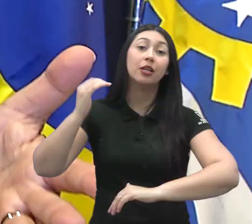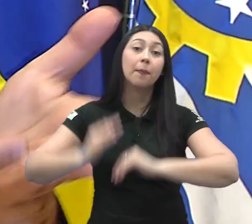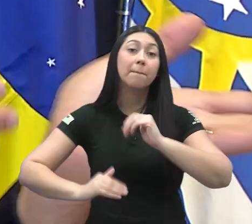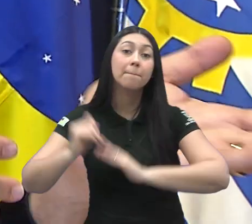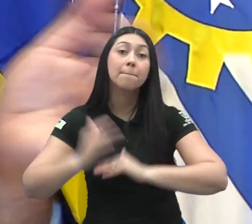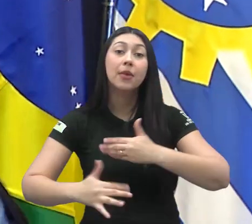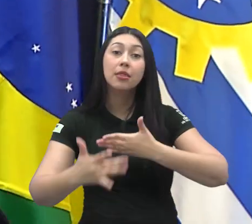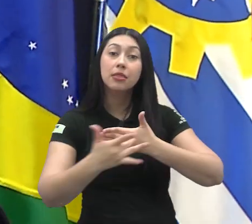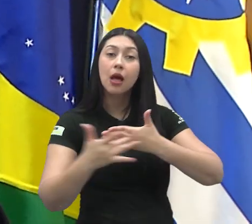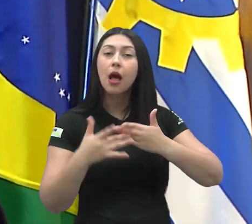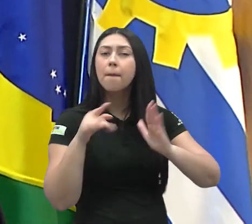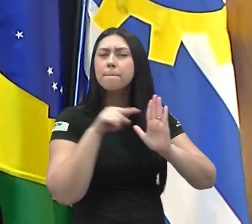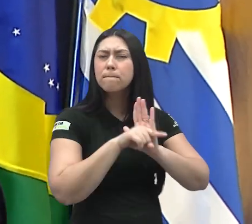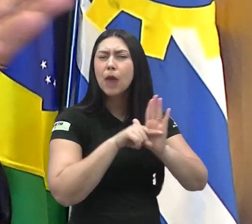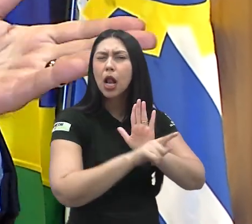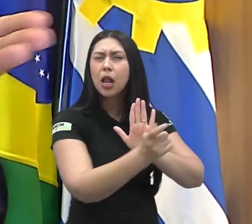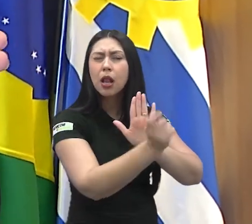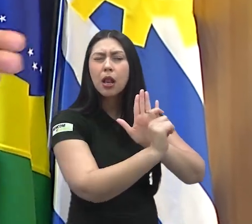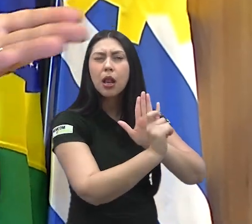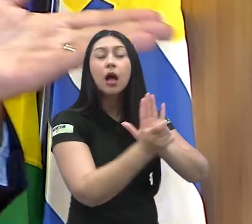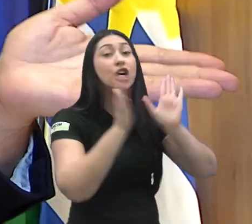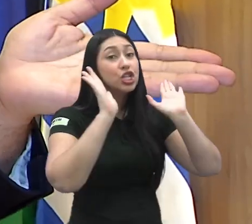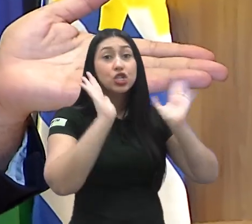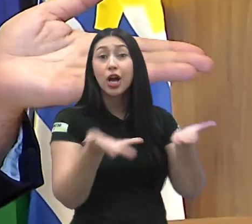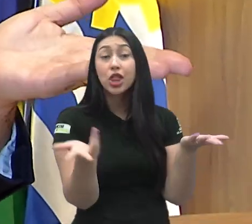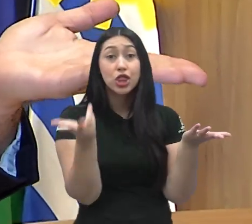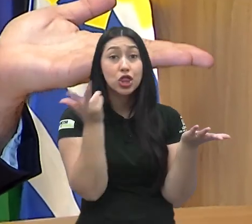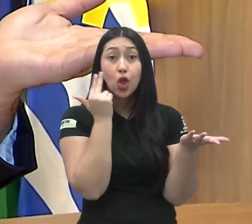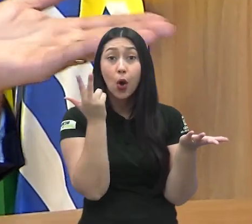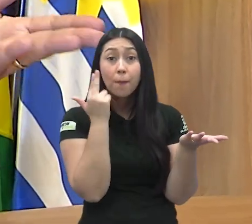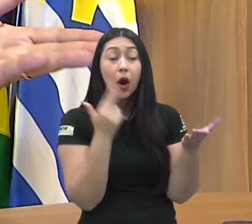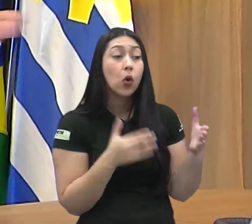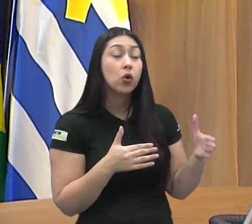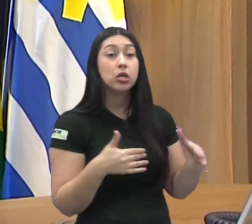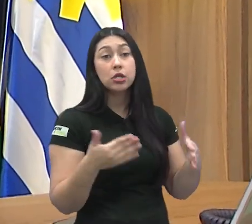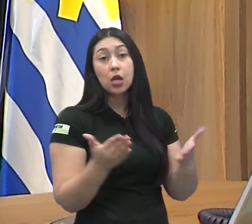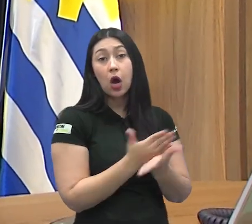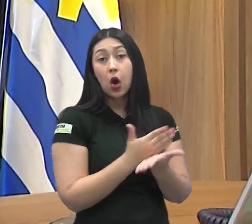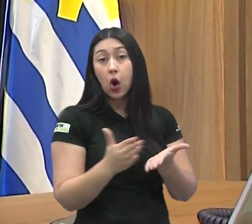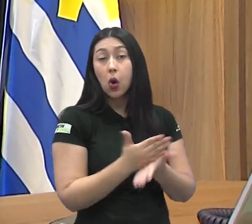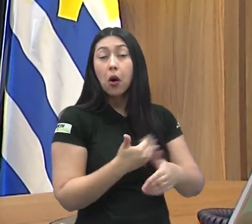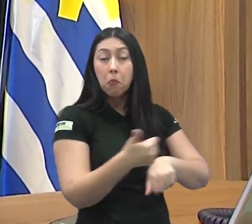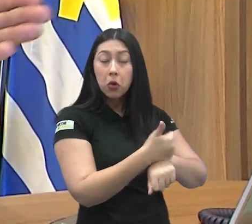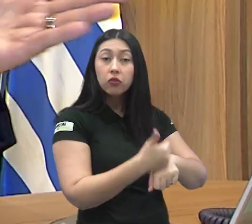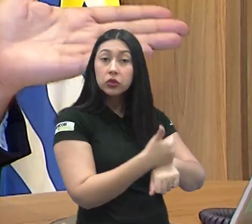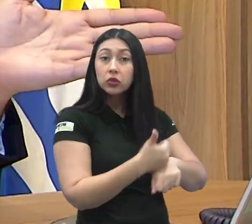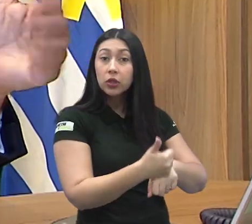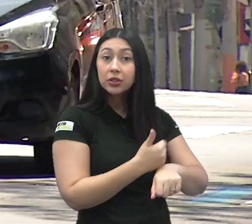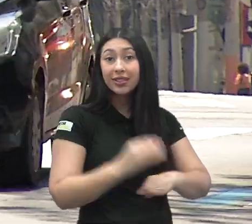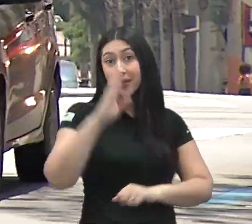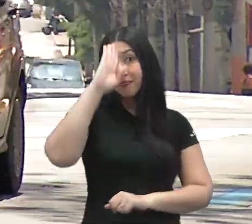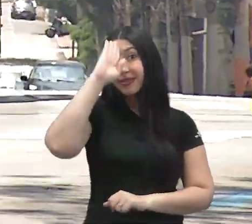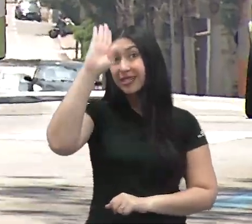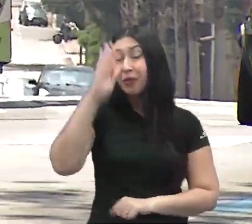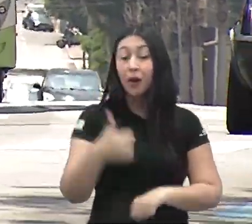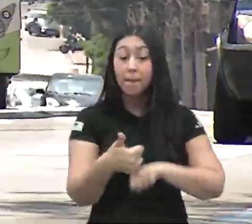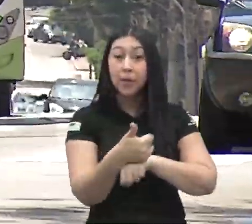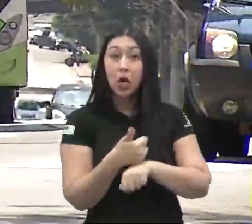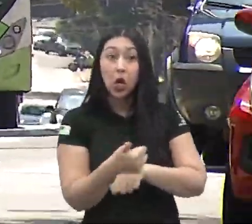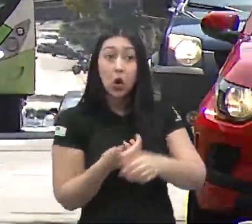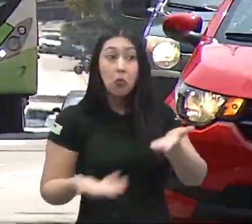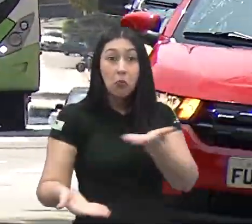que a prática da realização de exames toxicológicos já é comum em algumas categorias profissionais,